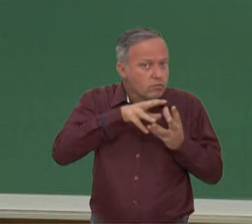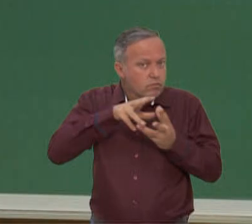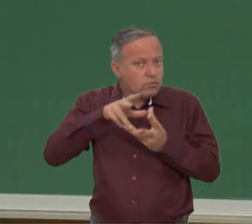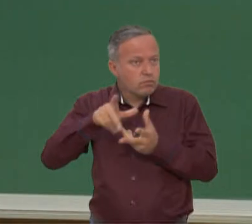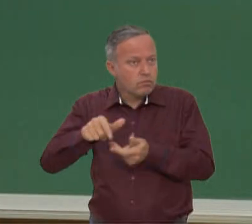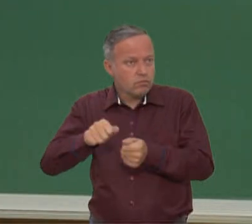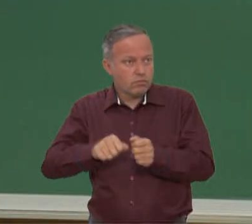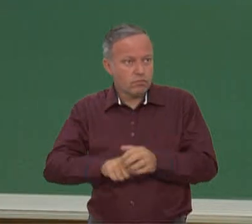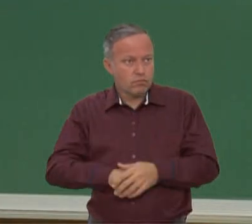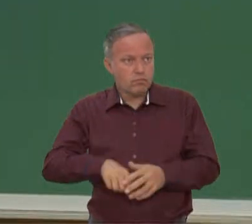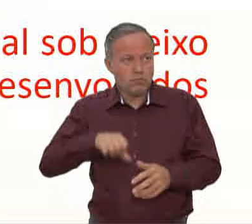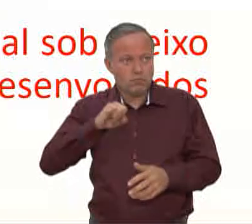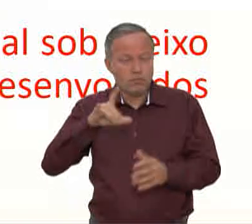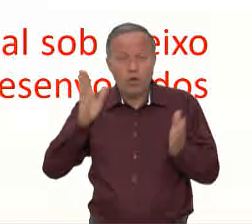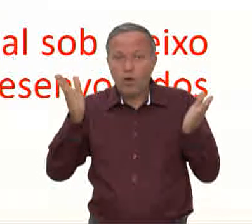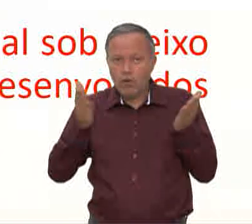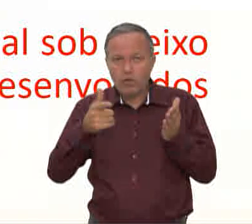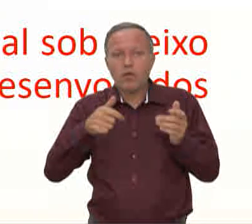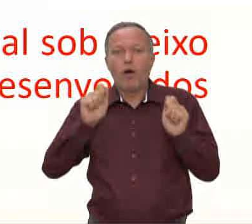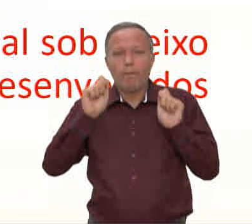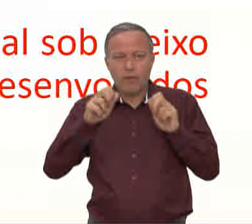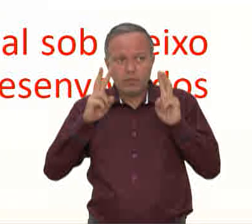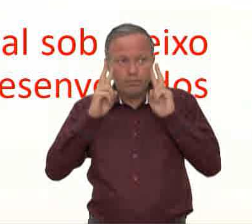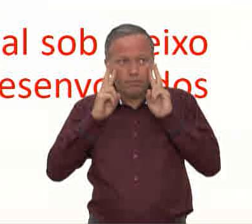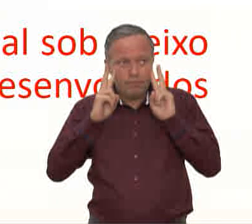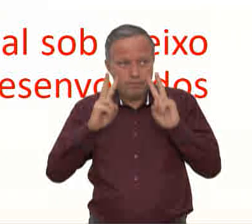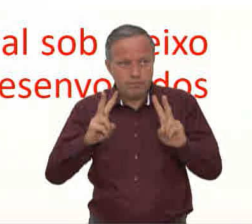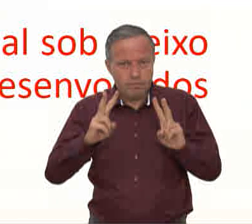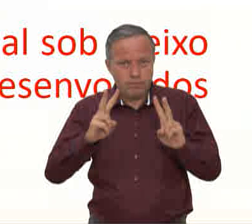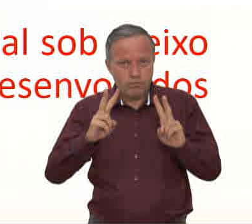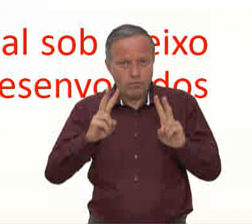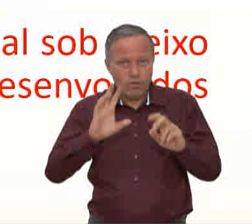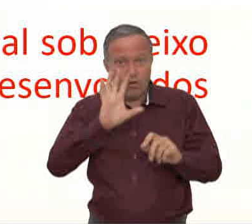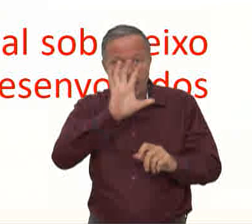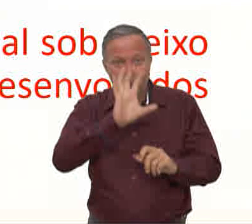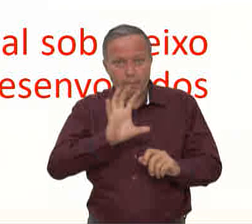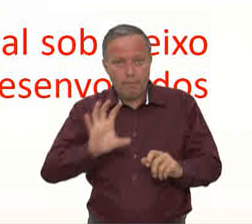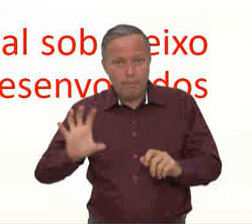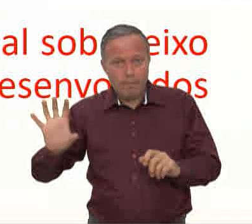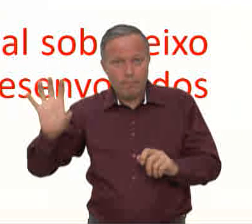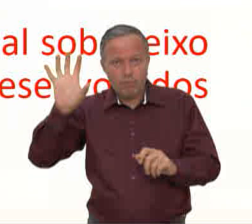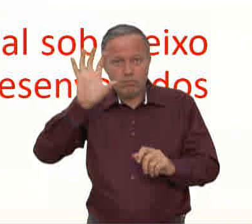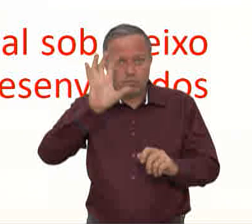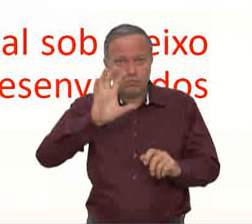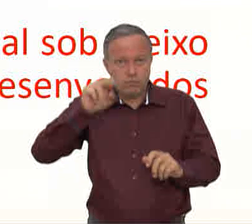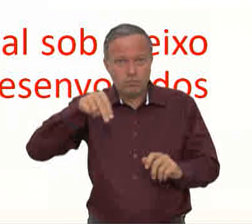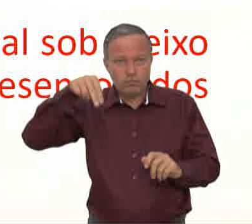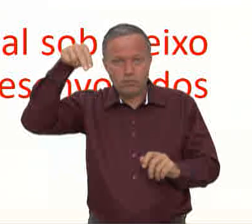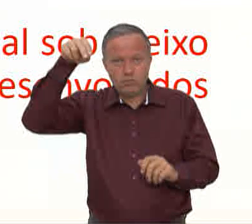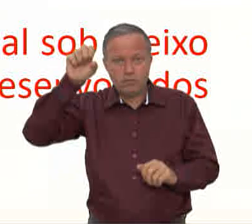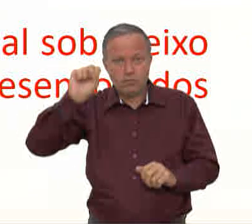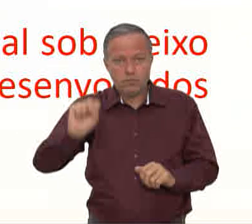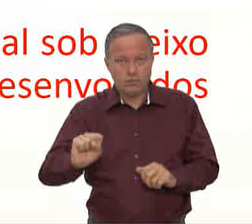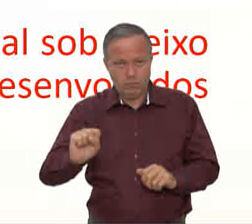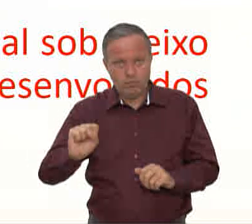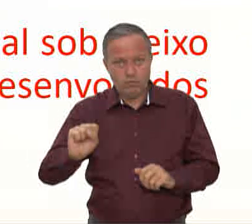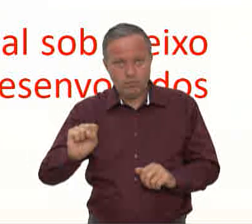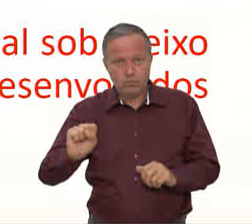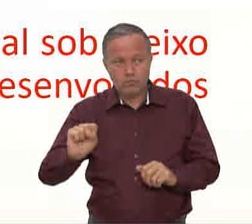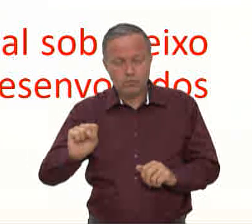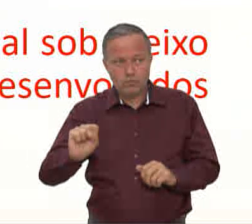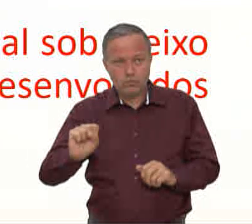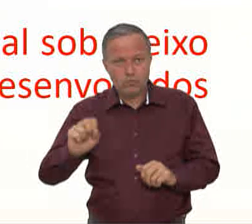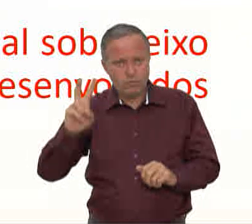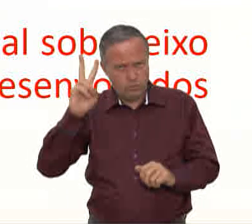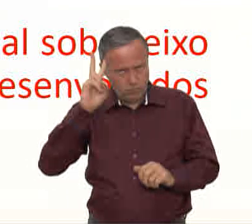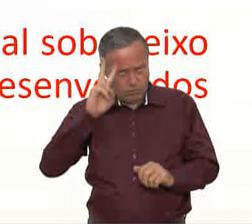né? Se você colocou que hoje podemos visualizar uma regionalização mundial sobre o eixo norte-sul, você está certo.